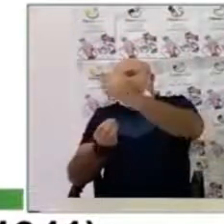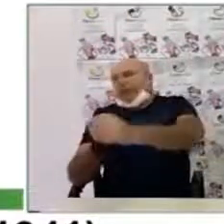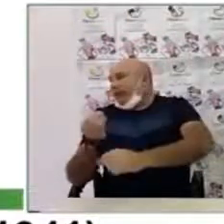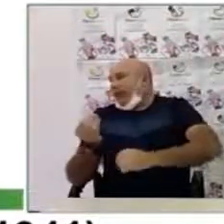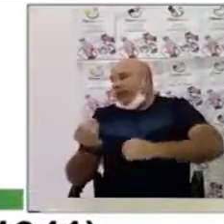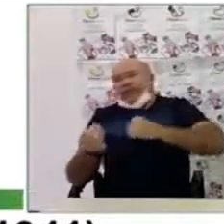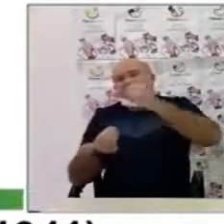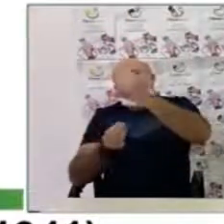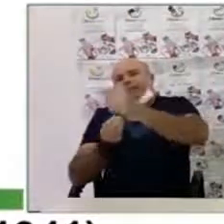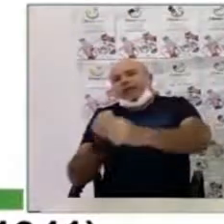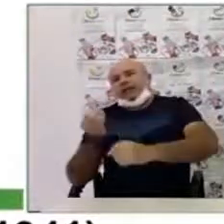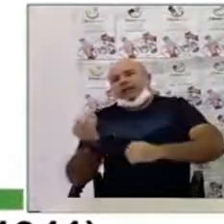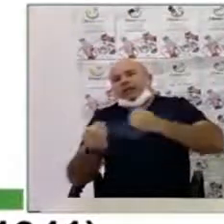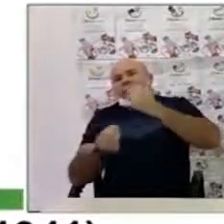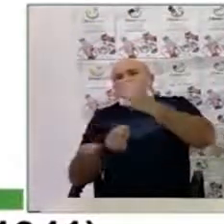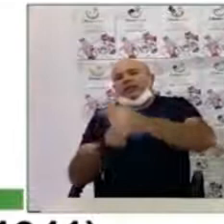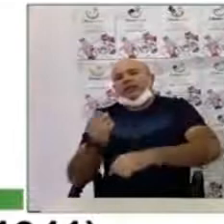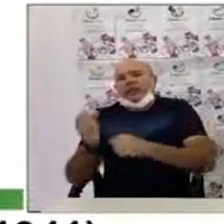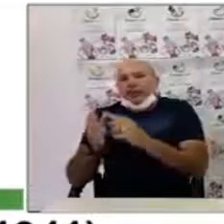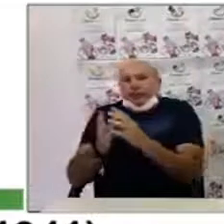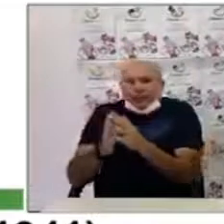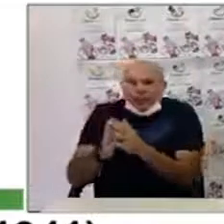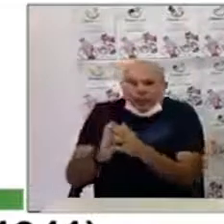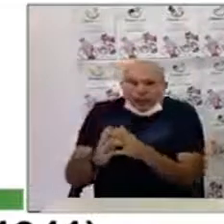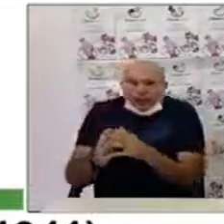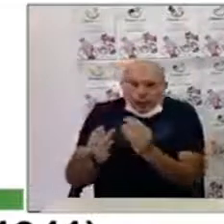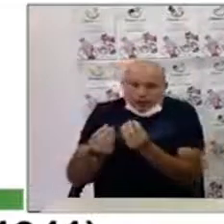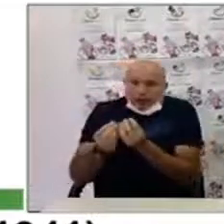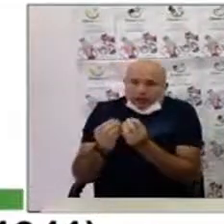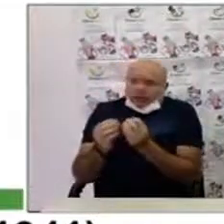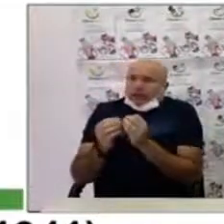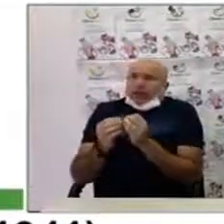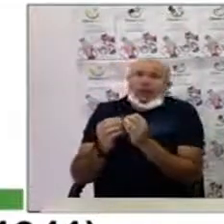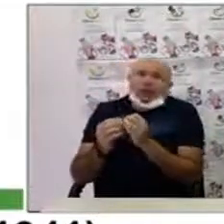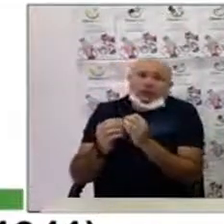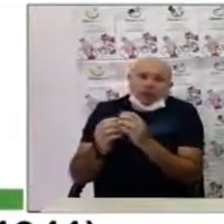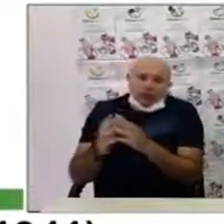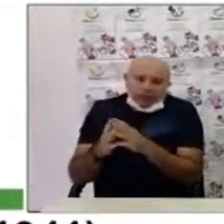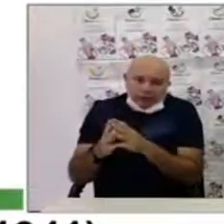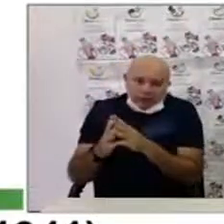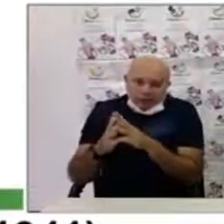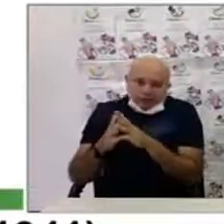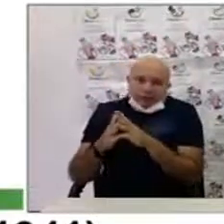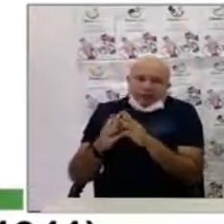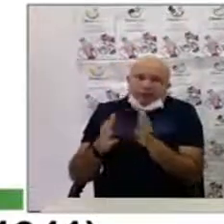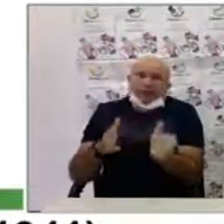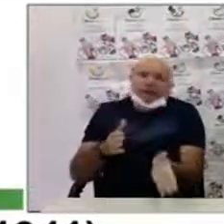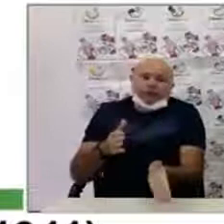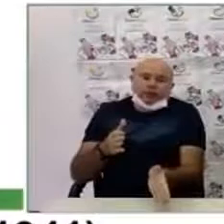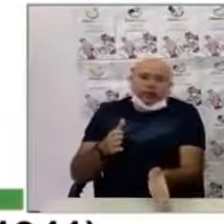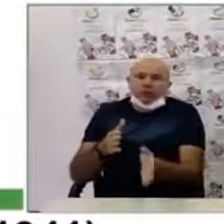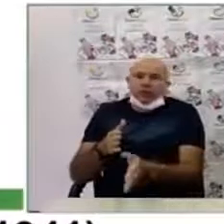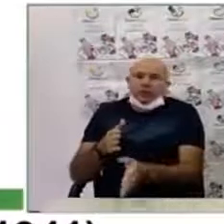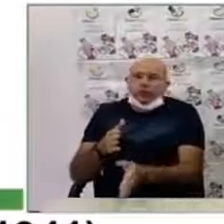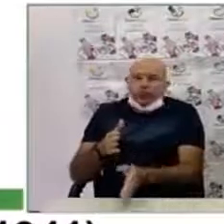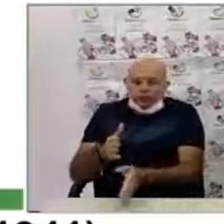movimento naquela região chamada de eletrosfera. Só que, pessoal, vocês sabem que tudo tem uma evolução, né? Nós tivemos a evolução de